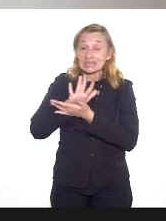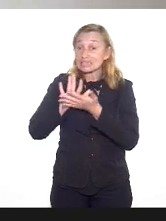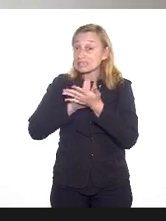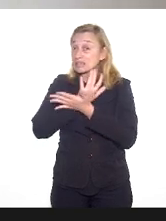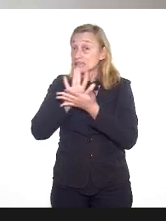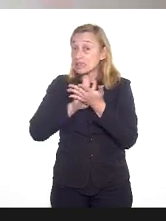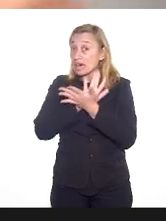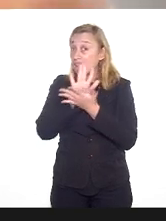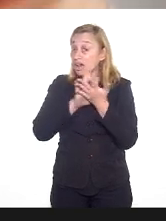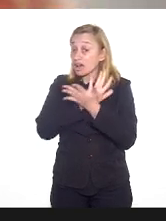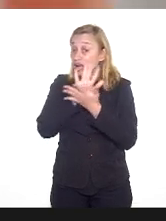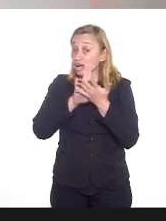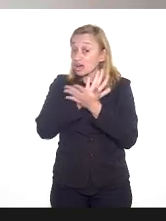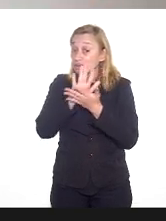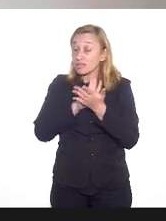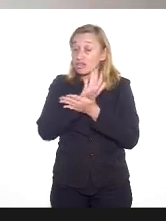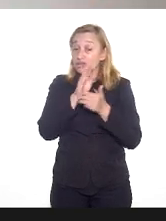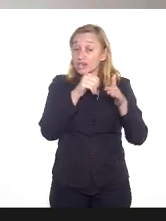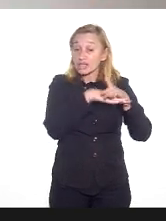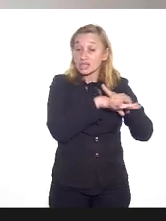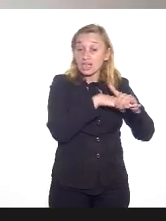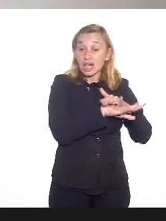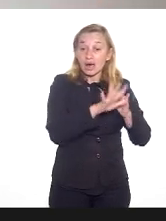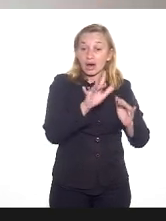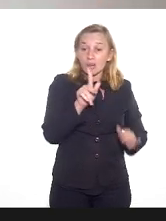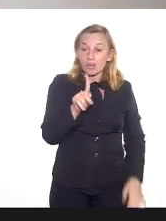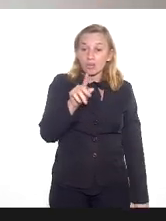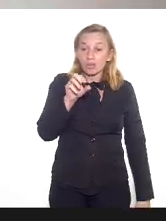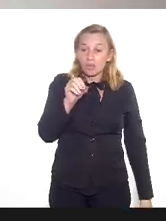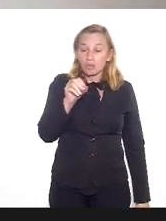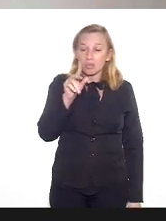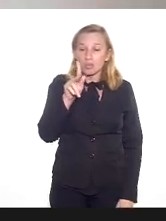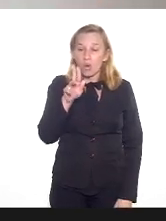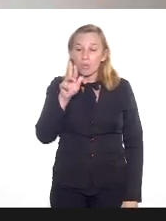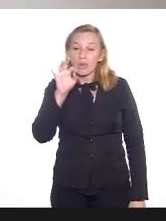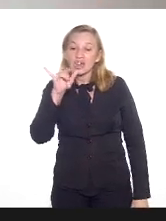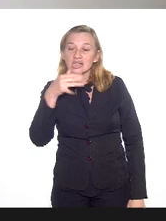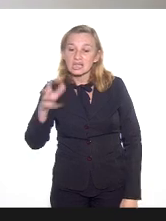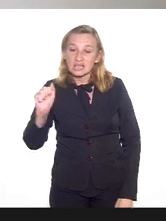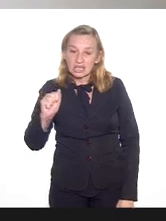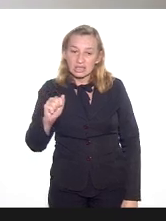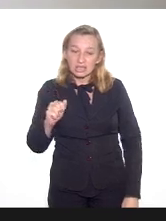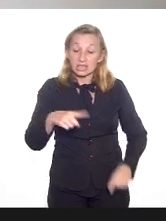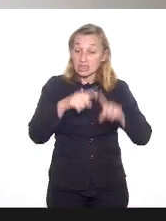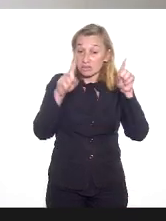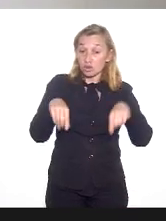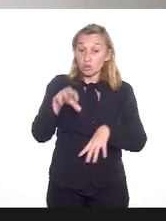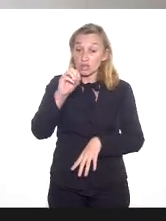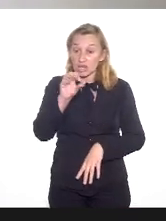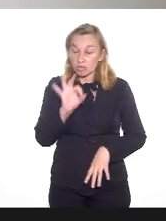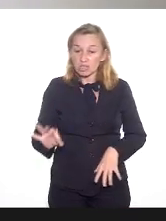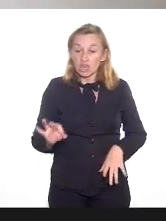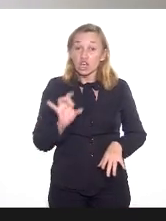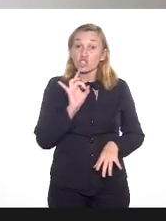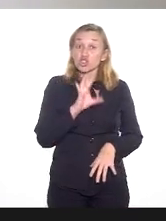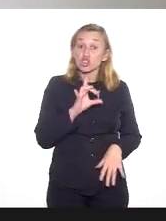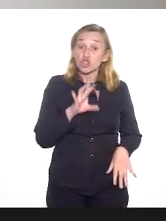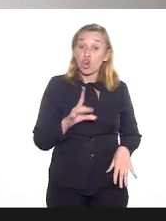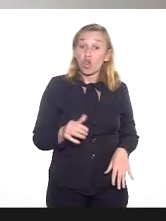para fazer a poupança de aposentadoria dos servidores. Era 0%. só passou a